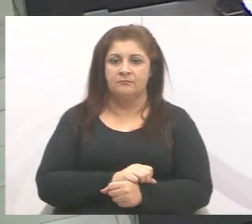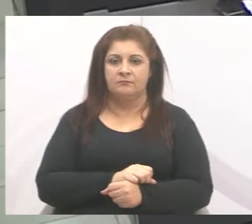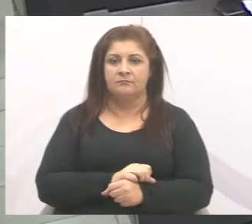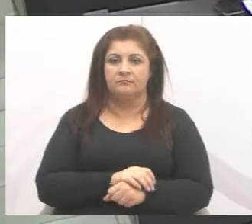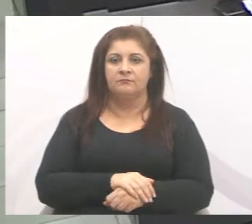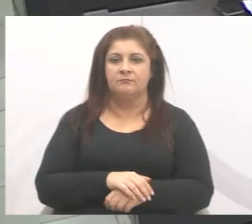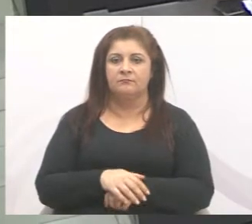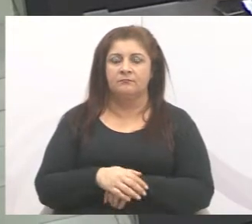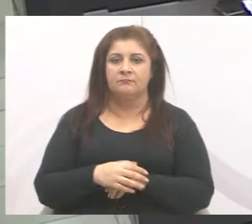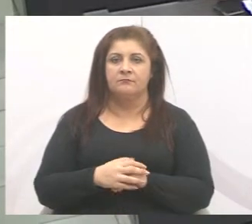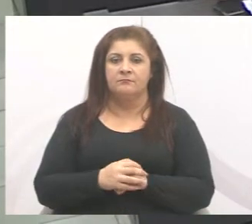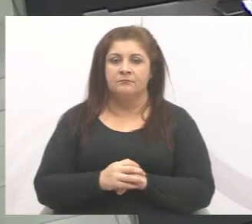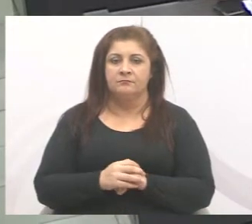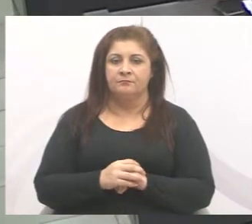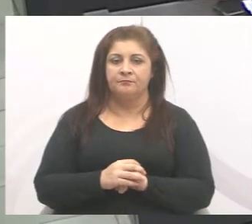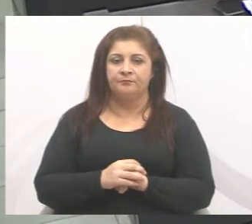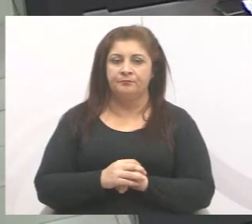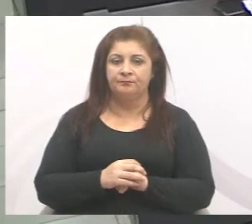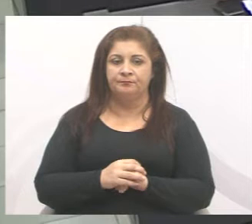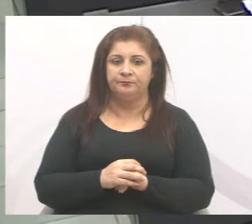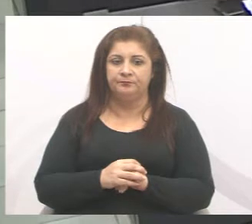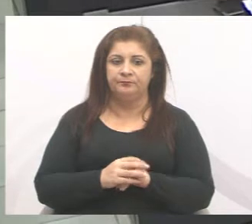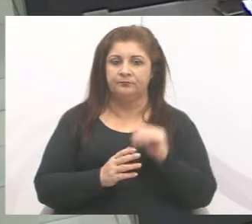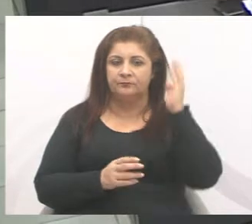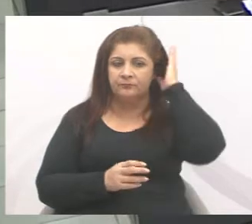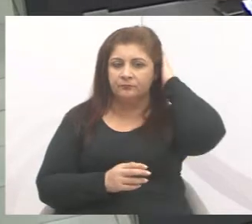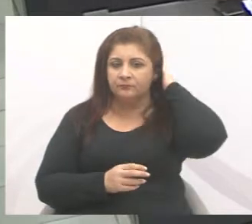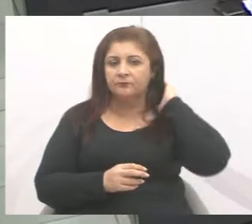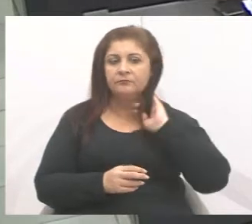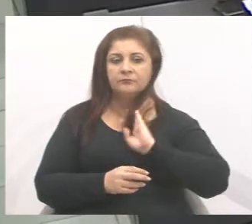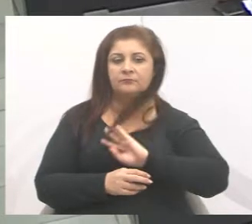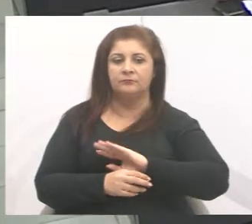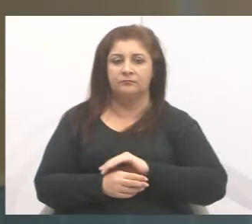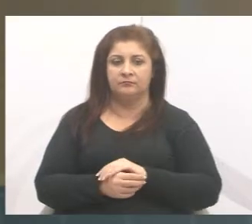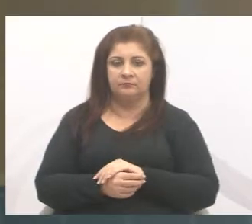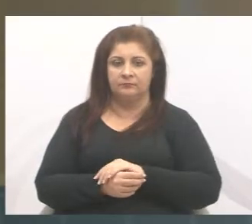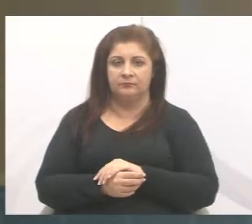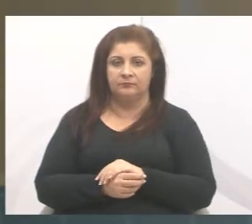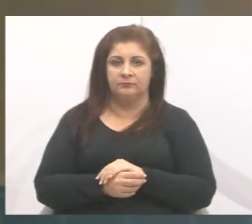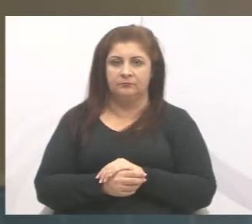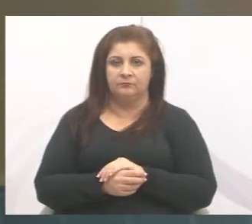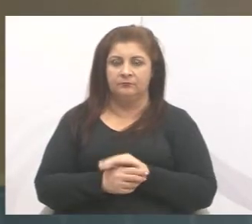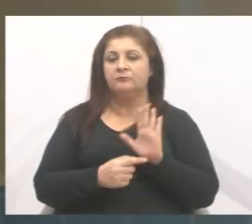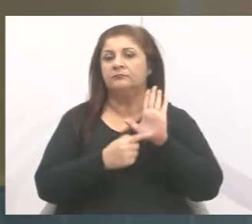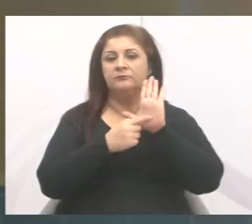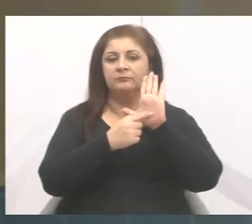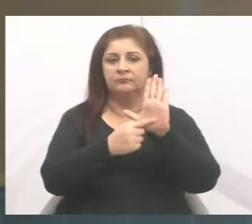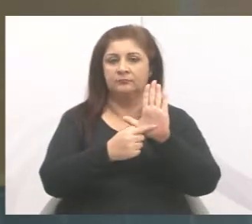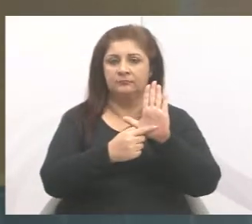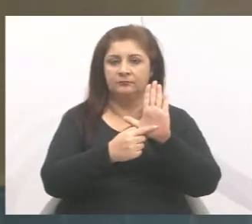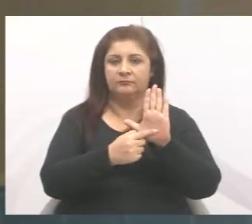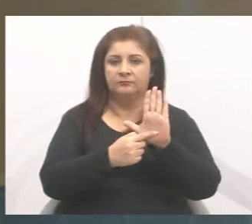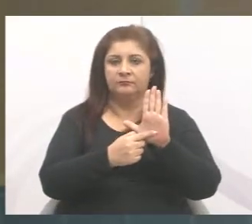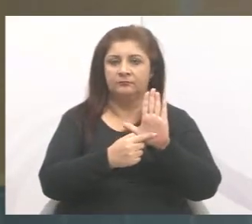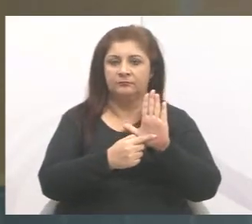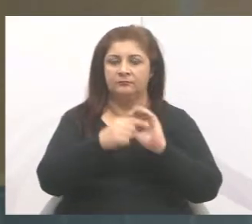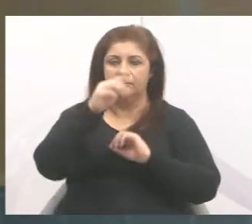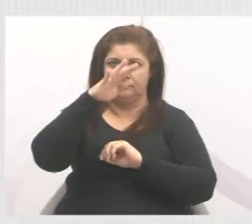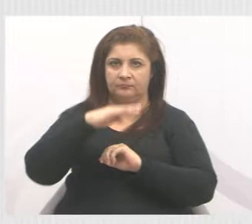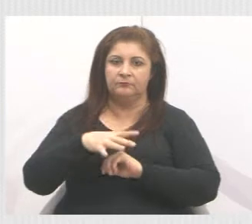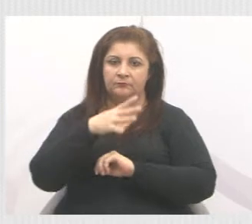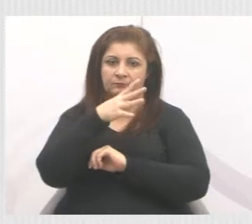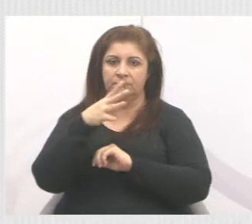aqui, pode passar, por favor, a gente manteve o mesmo padrão da